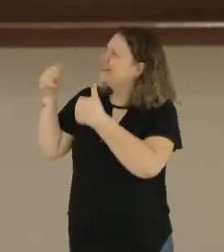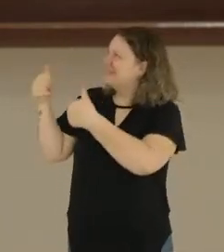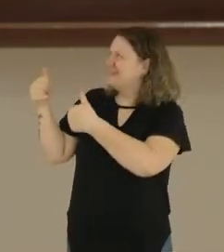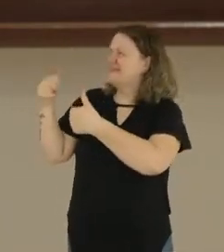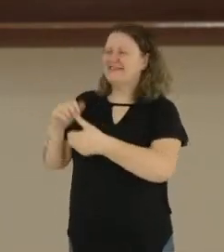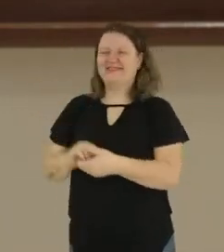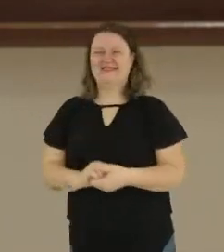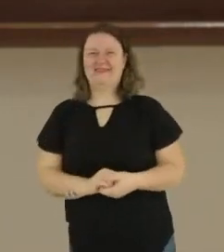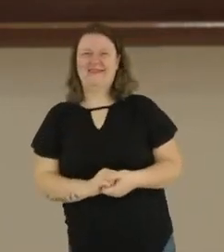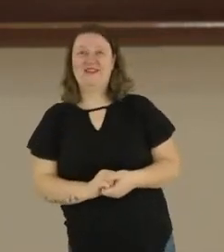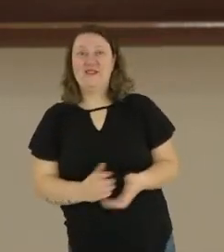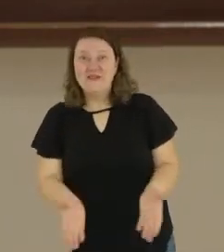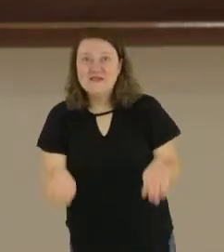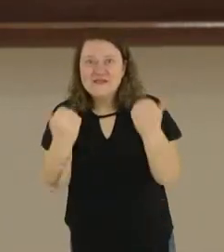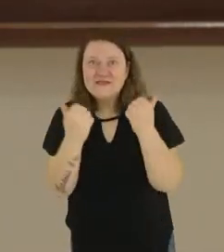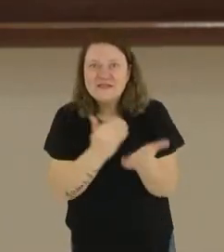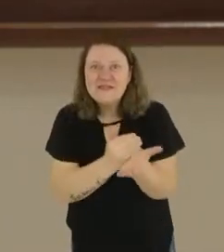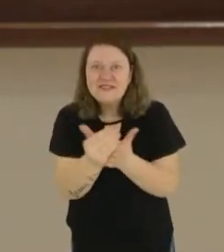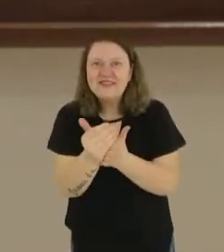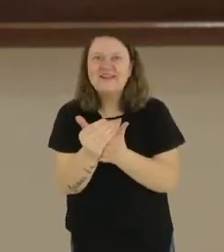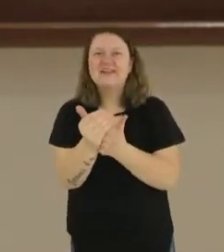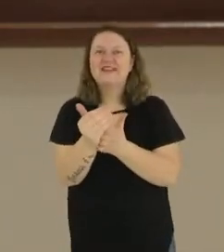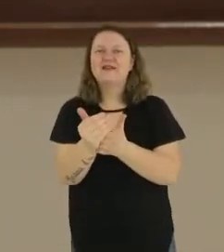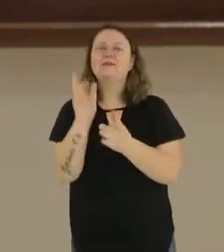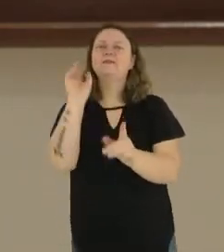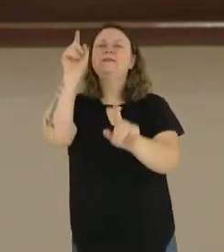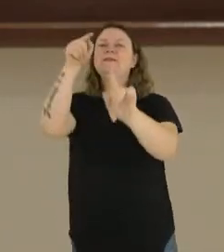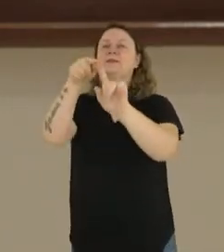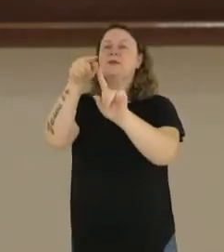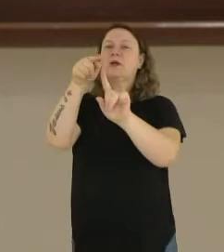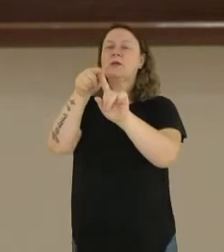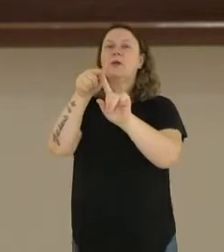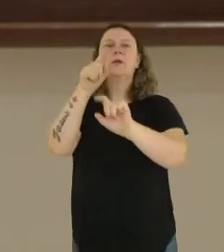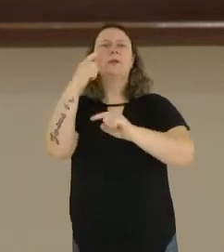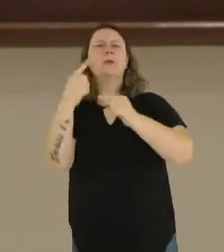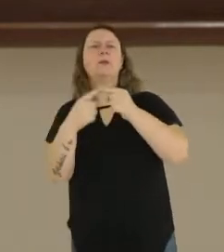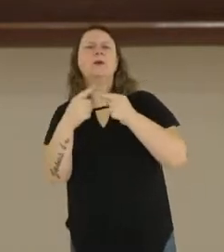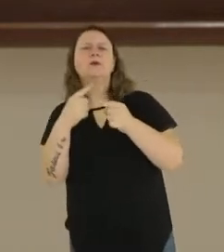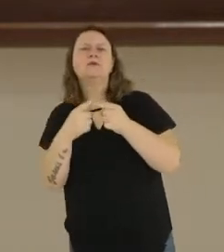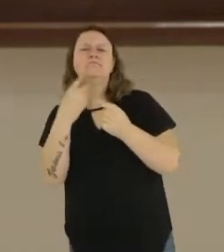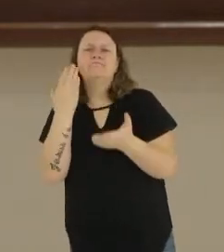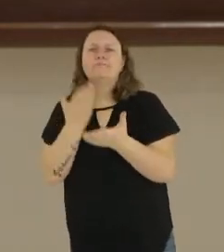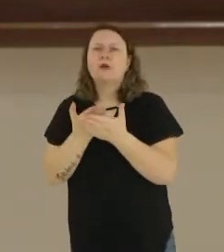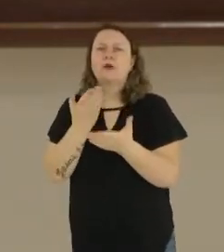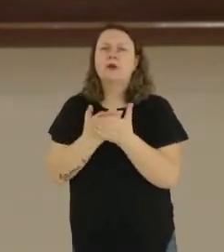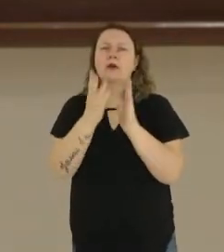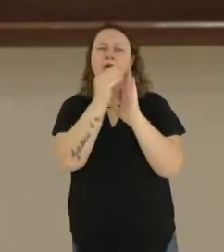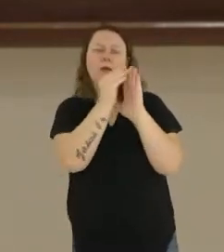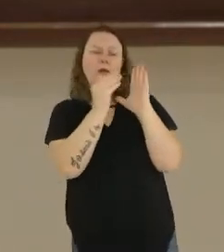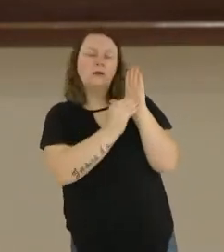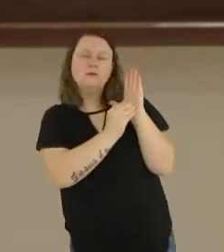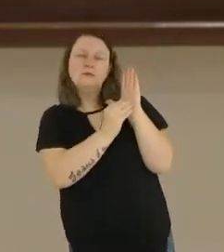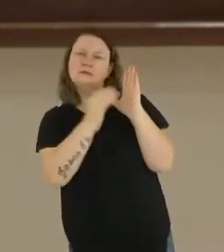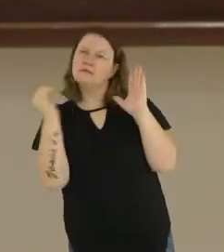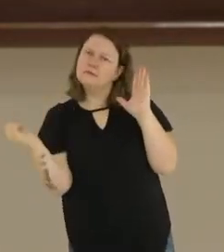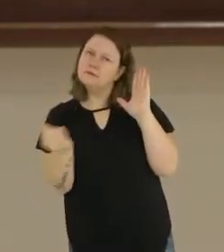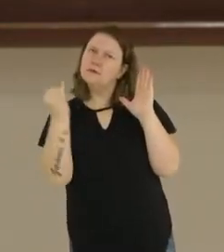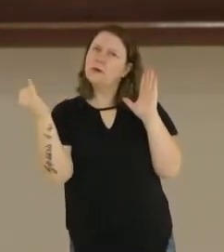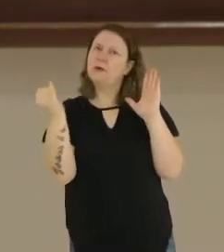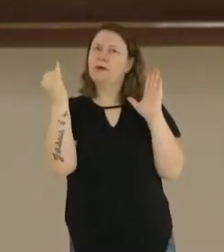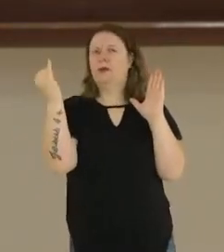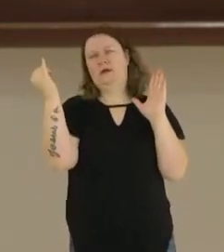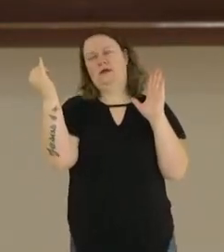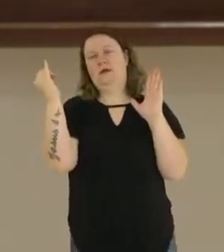Então, gente, vamos começar? Vamos começar pelo objetivo, né? Por que a gente vai estudar? Por que é importante a gente estudar sobre